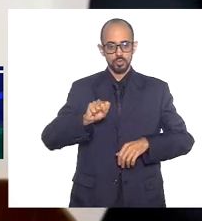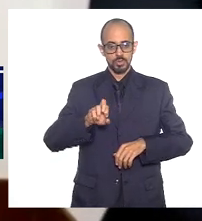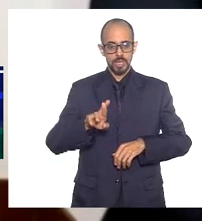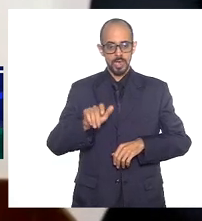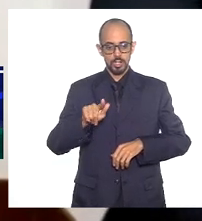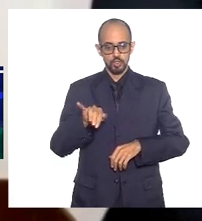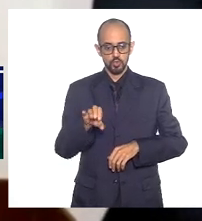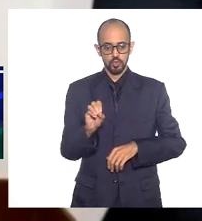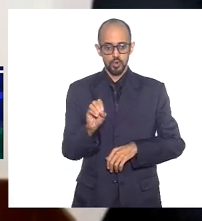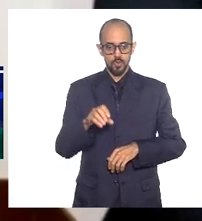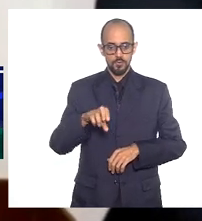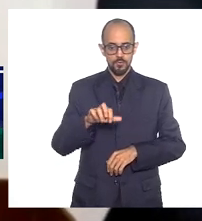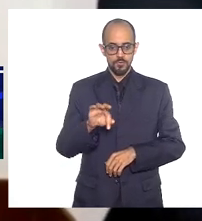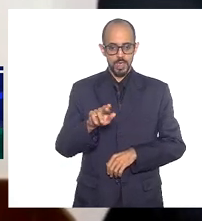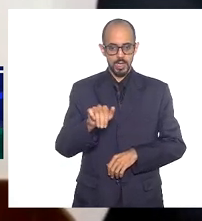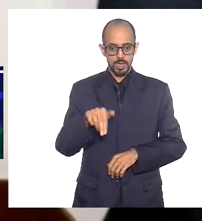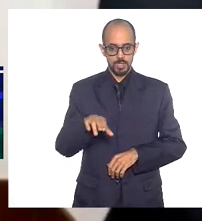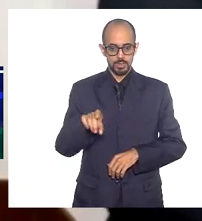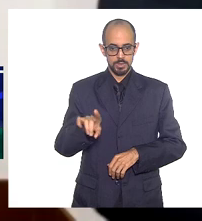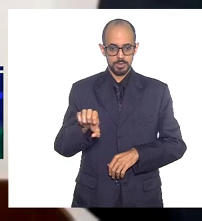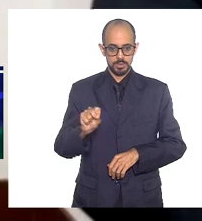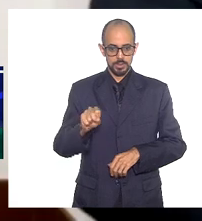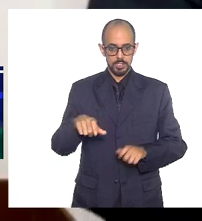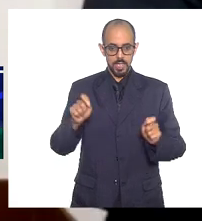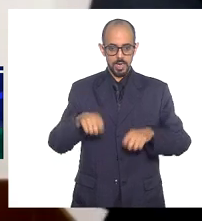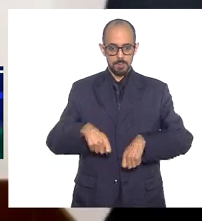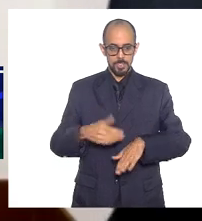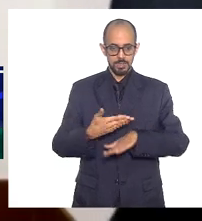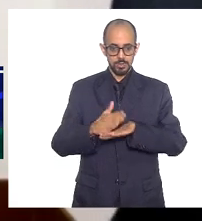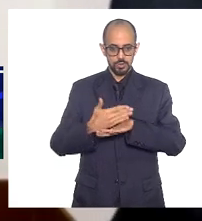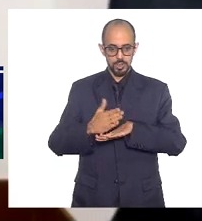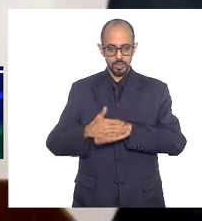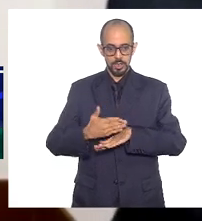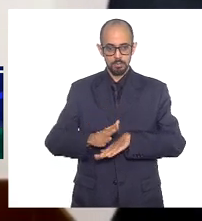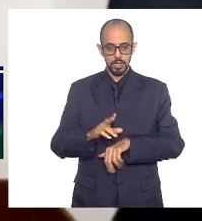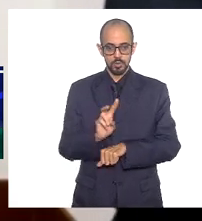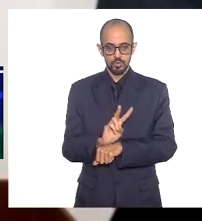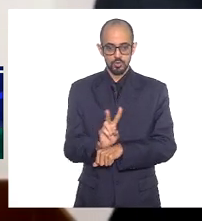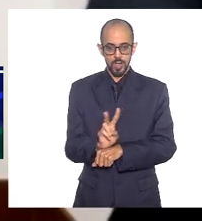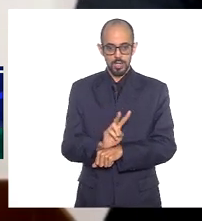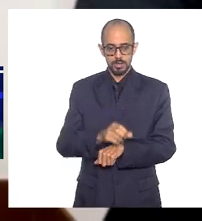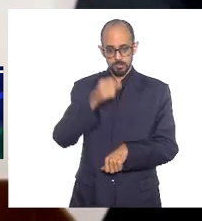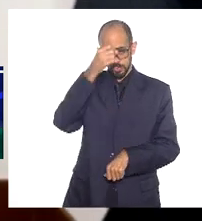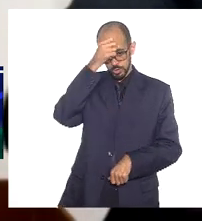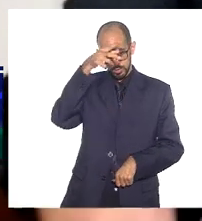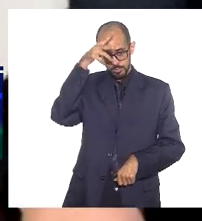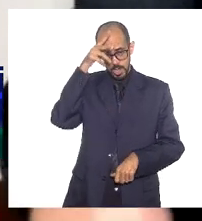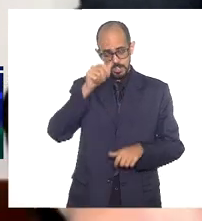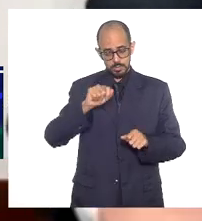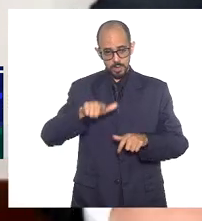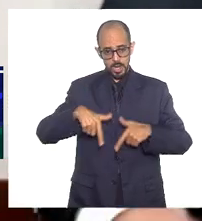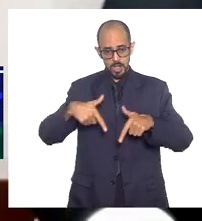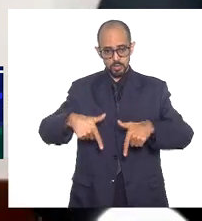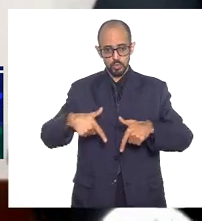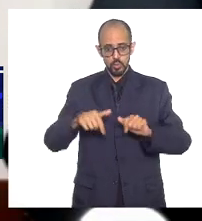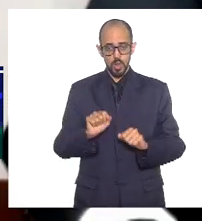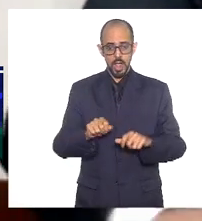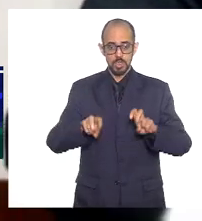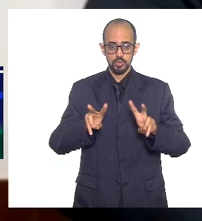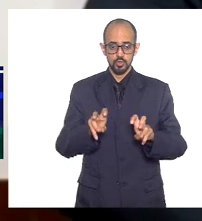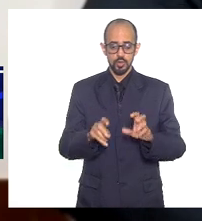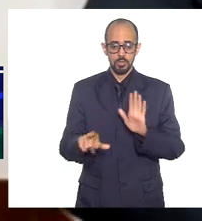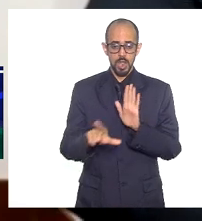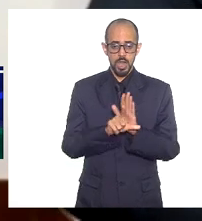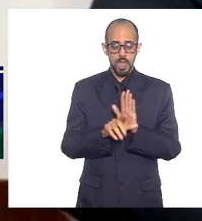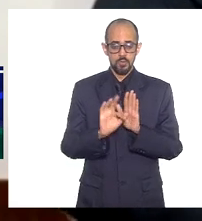que dispõe sobre a capacitação e treinamento das guardas municipais fluminenses para atuarem nas ocorrências e medidas relacionadas à lei federal